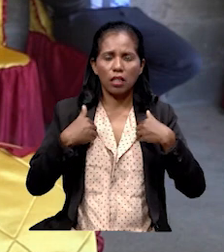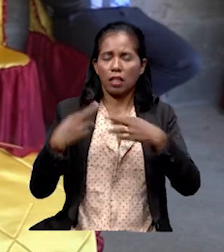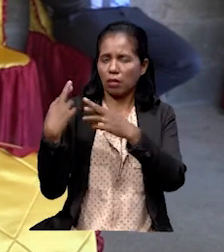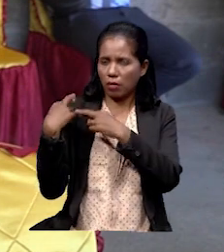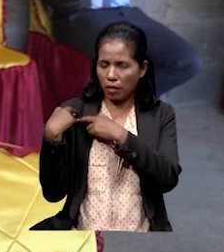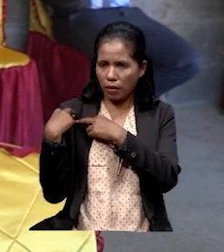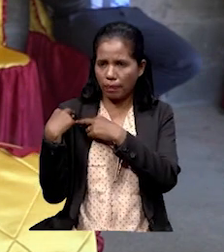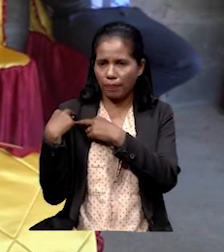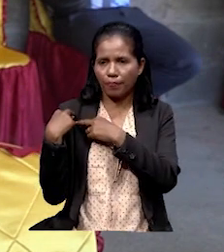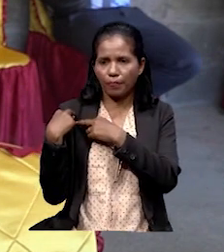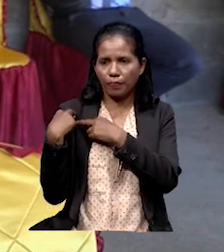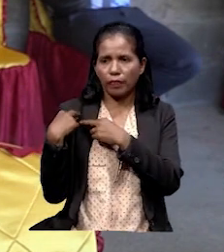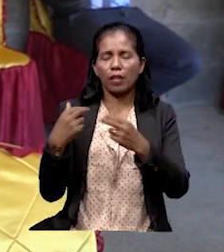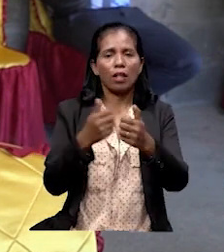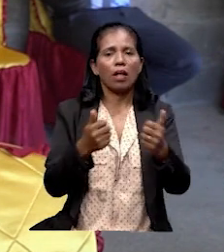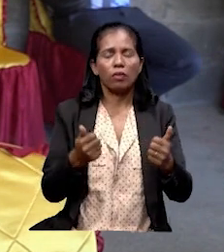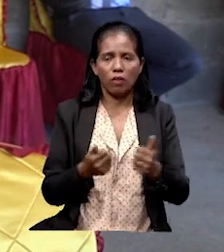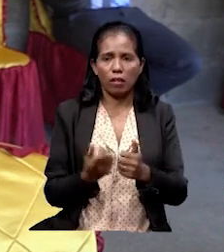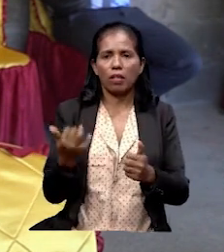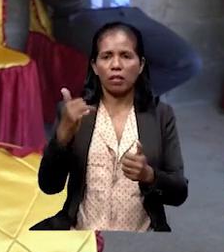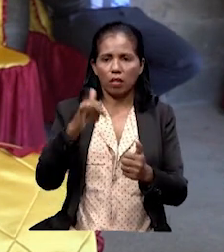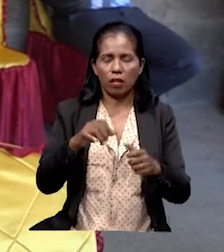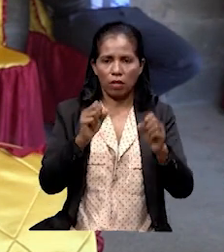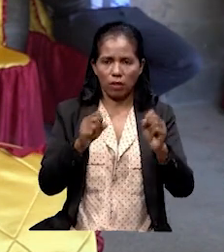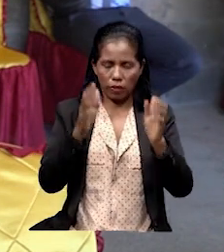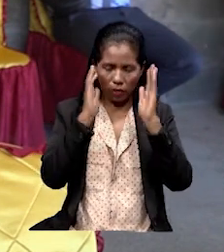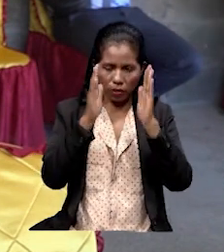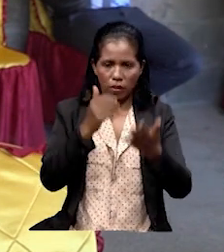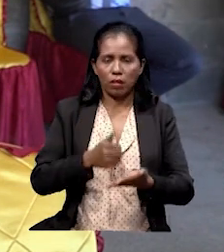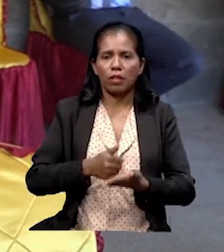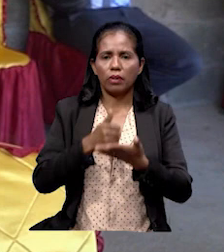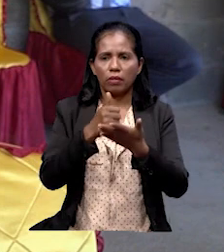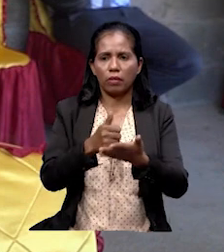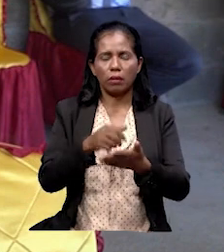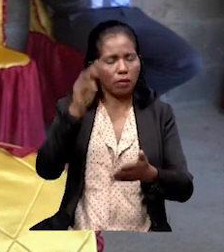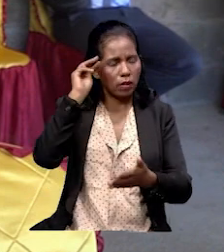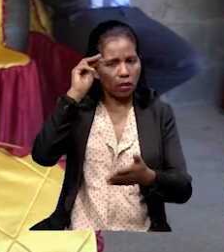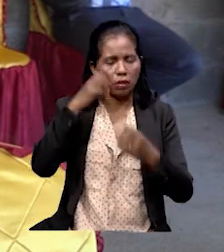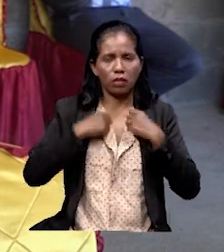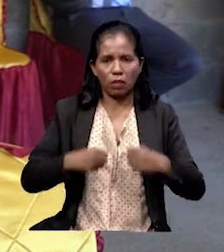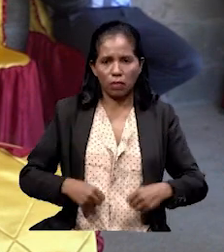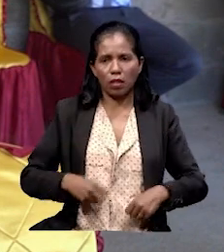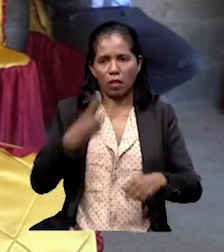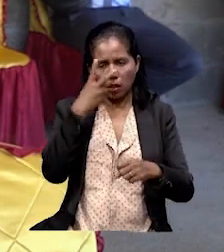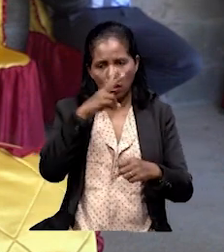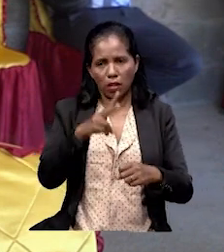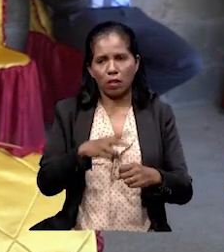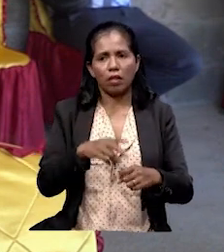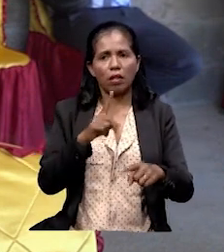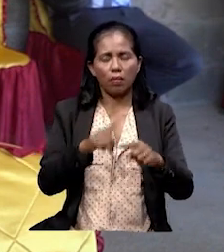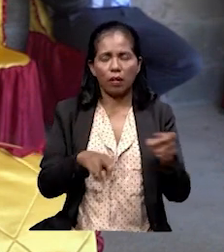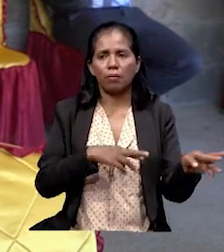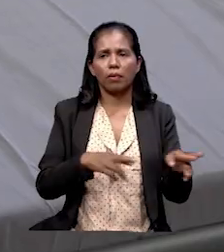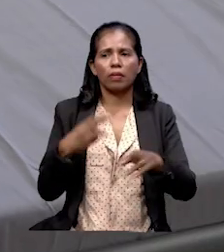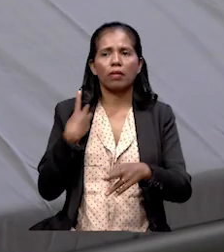iya autoridade lokal sir tatu bel tau mata i minister sori hare hare ma kono dia labele pronto ita